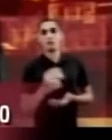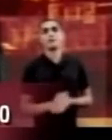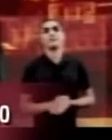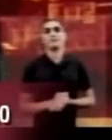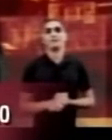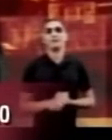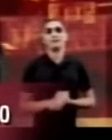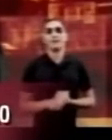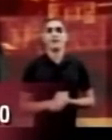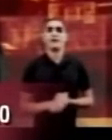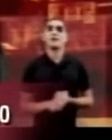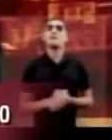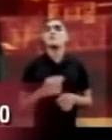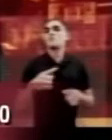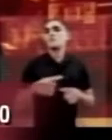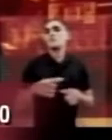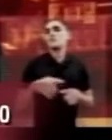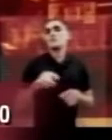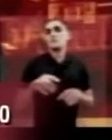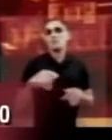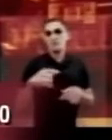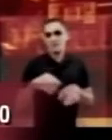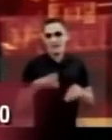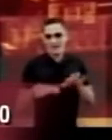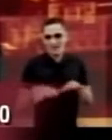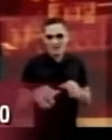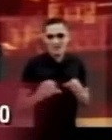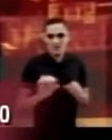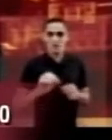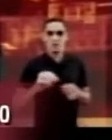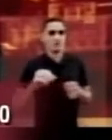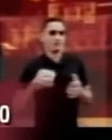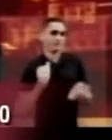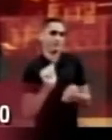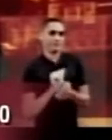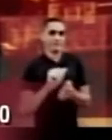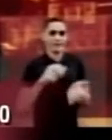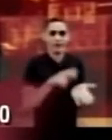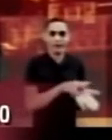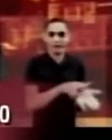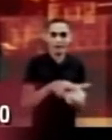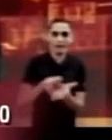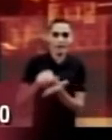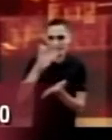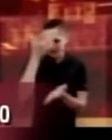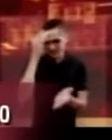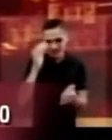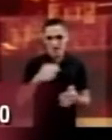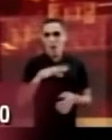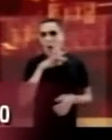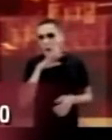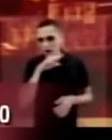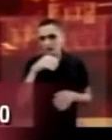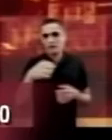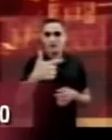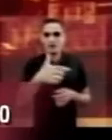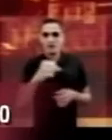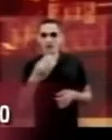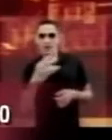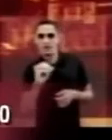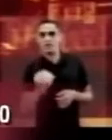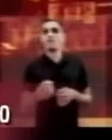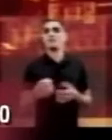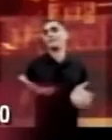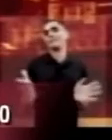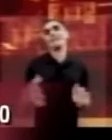dias. Então, isso é uma mentira. Esse 62 casos é o menor número que